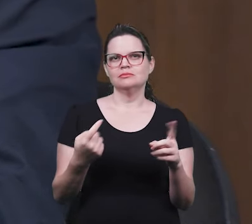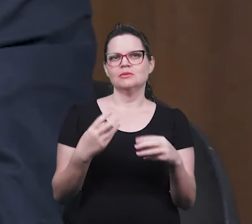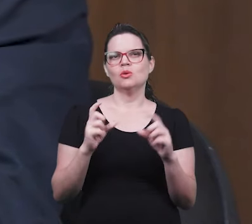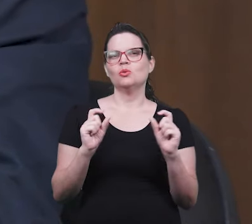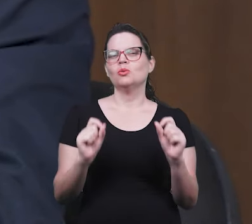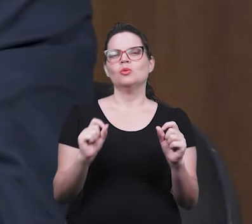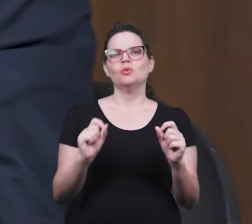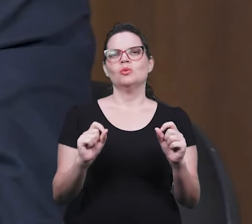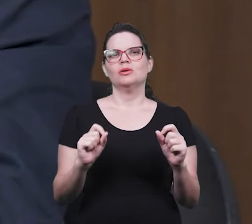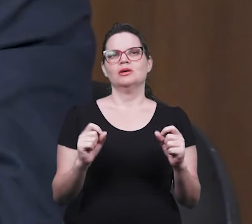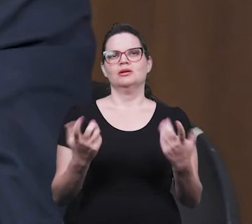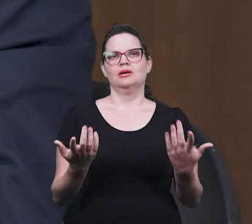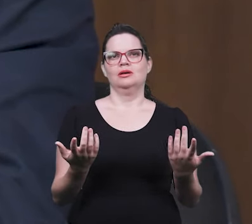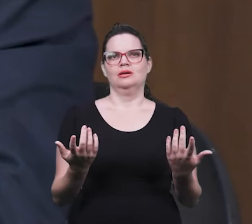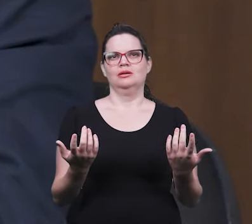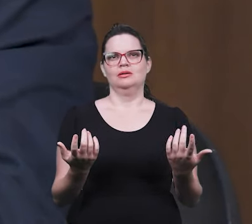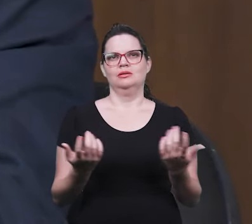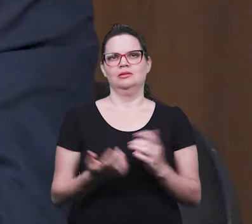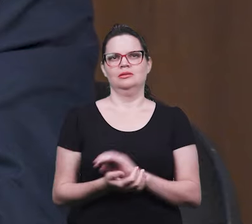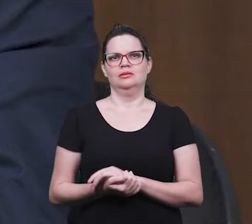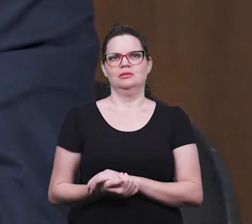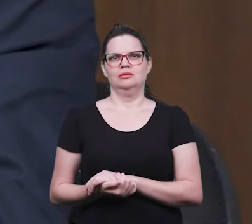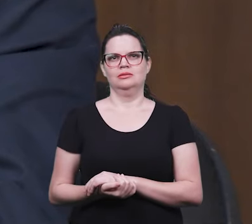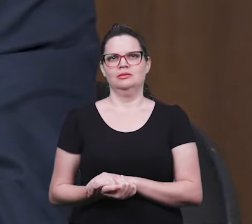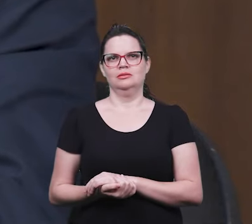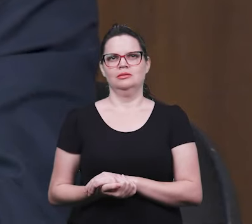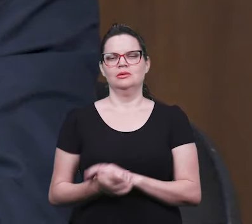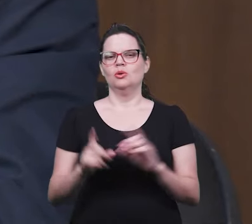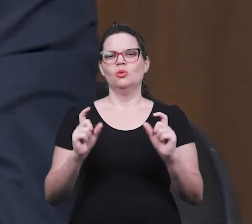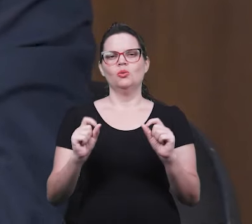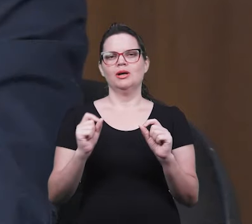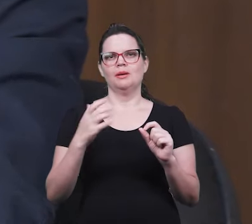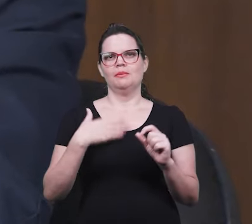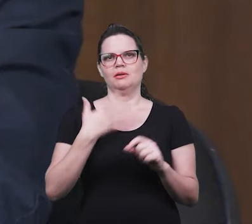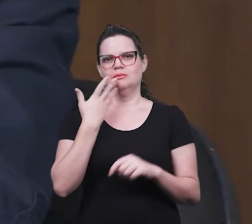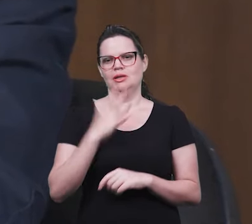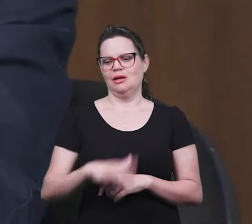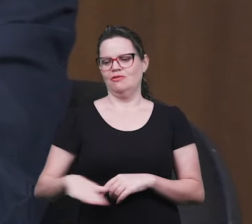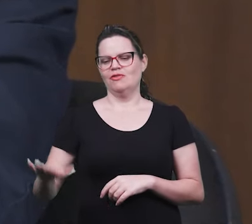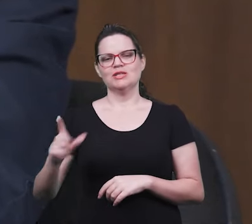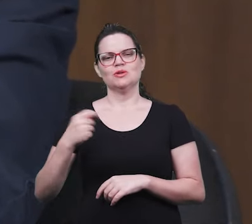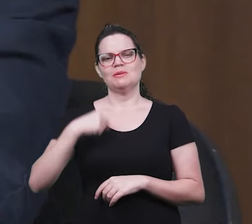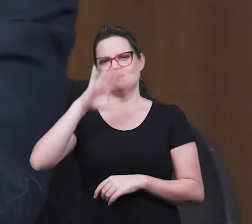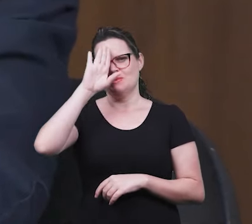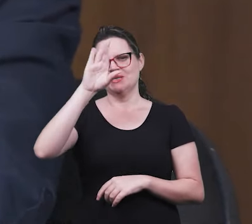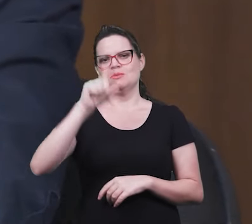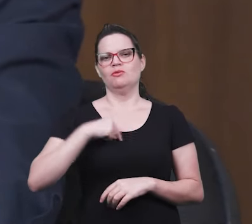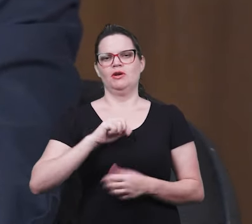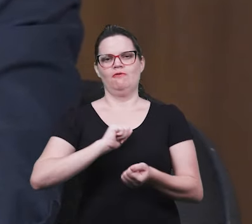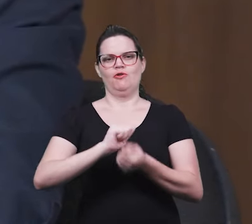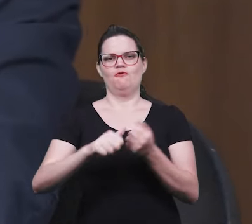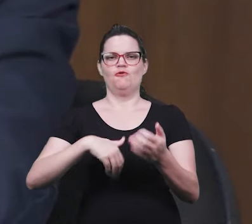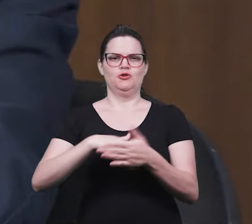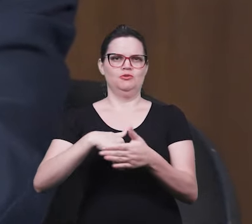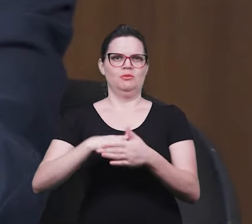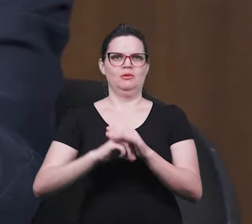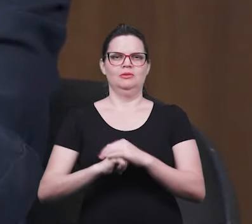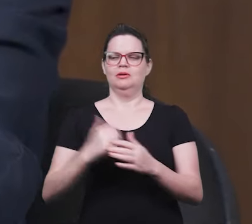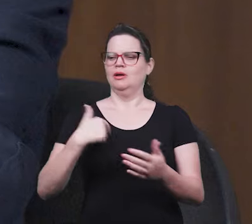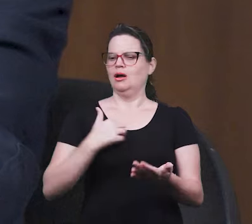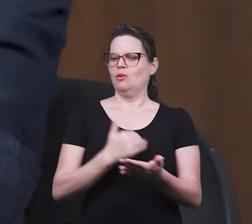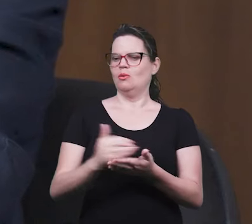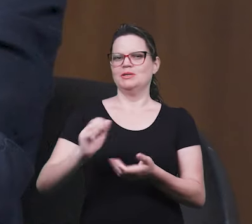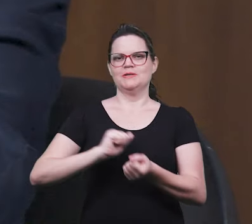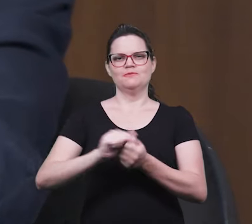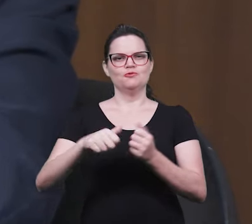o que era pra mim a infância? Eu fui jogar futebol, entendeu? Aí comecei a jogar futebol